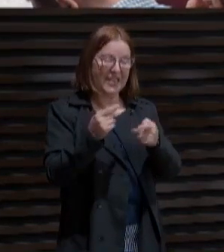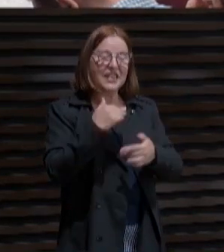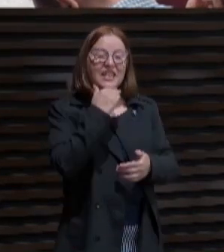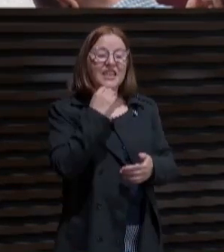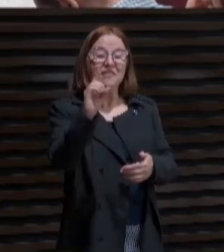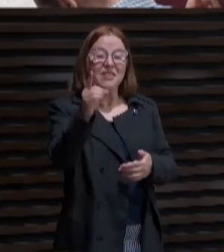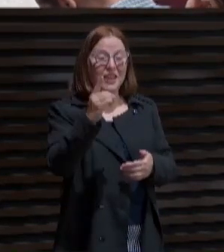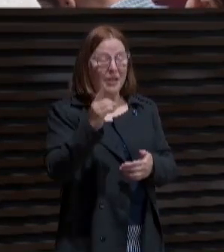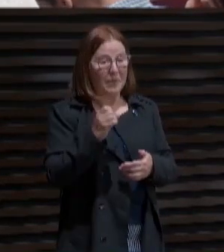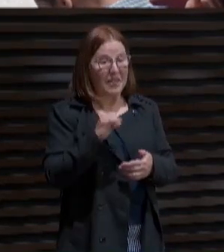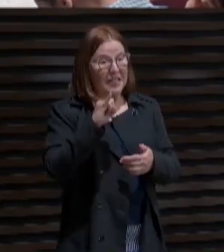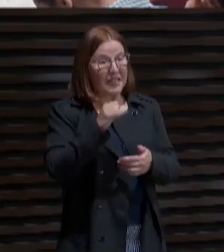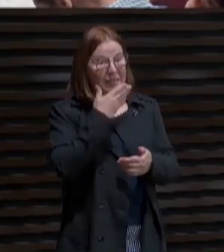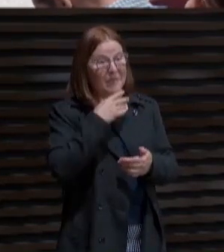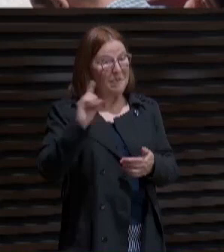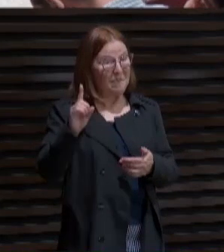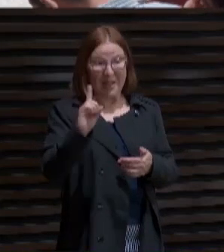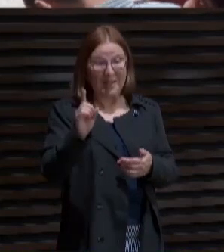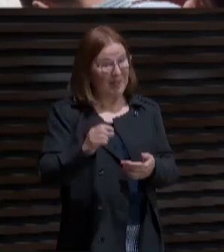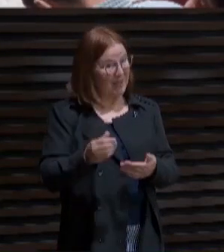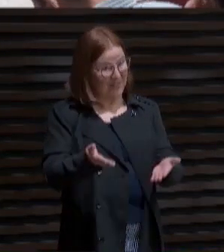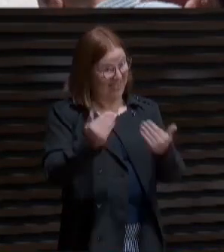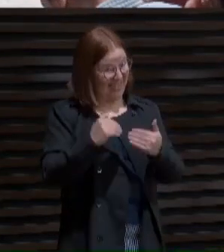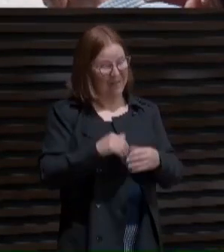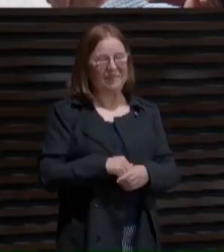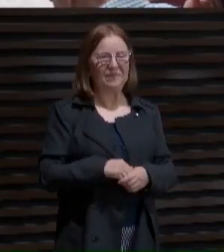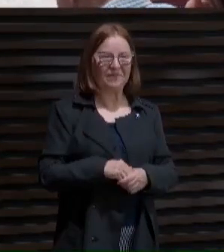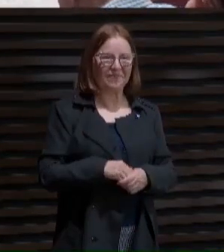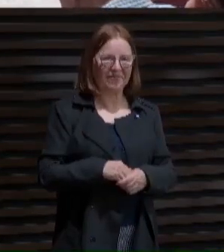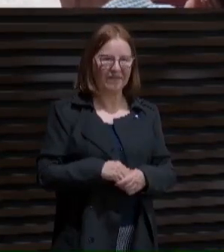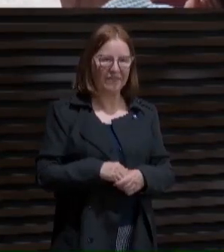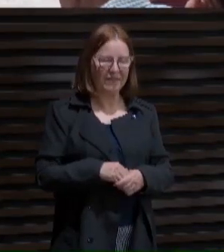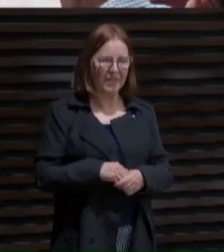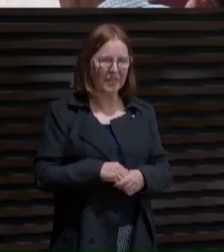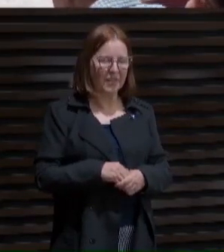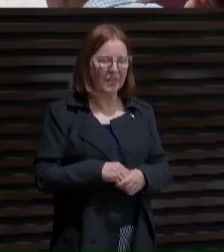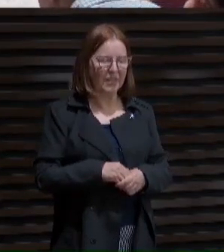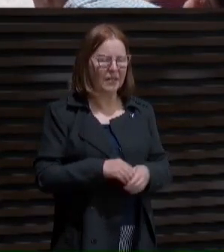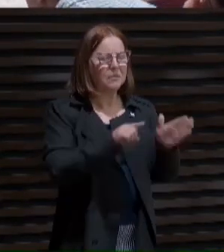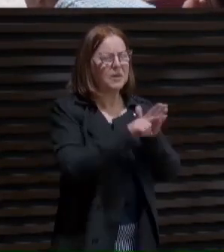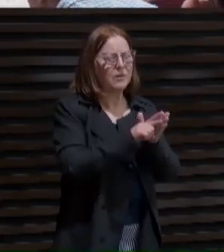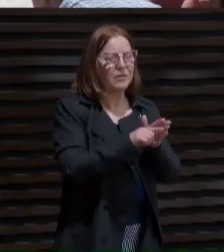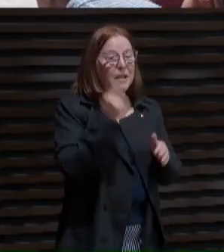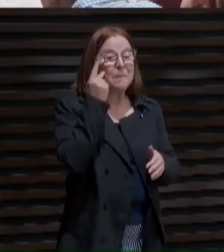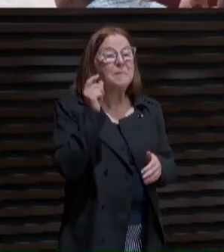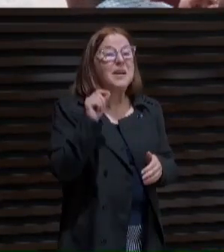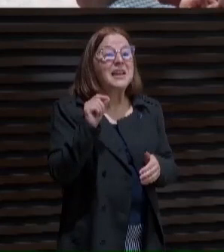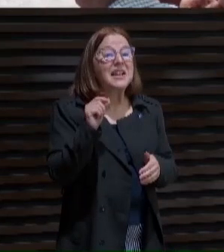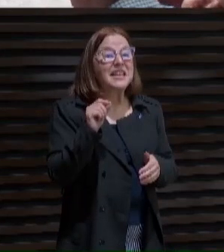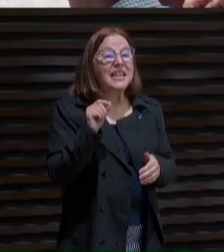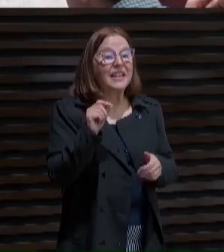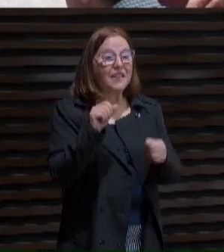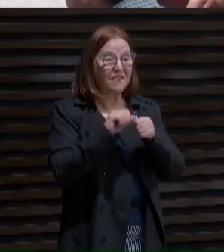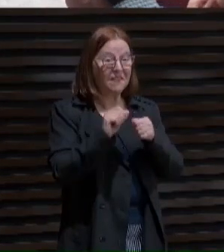Então, quando o texto diz, quando eu faço a pergunta, para quem é feita a reconciliação? Para os